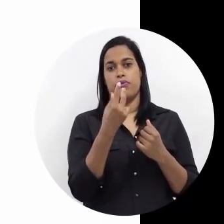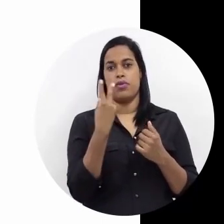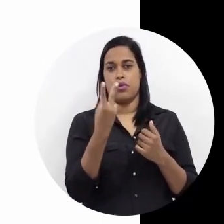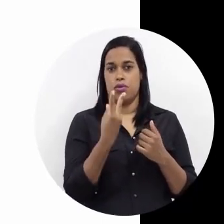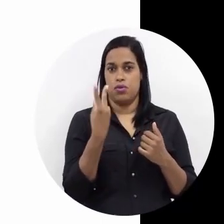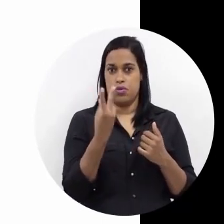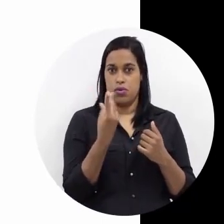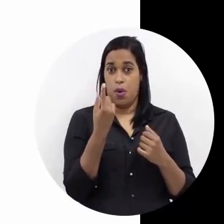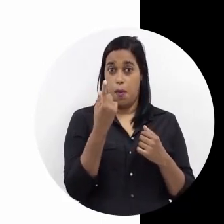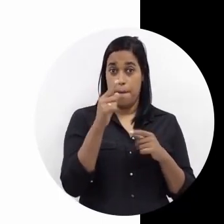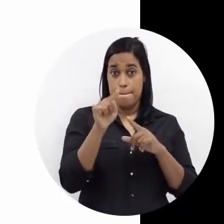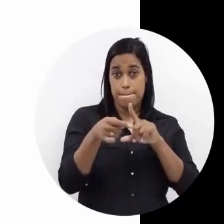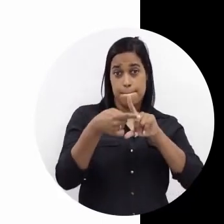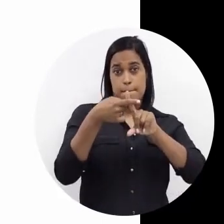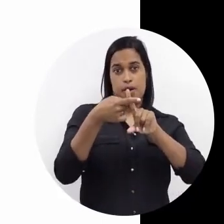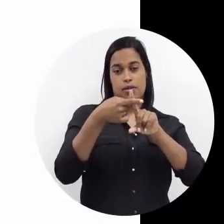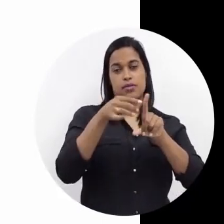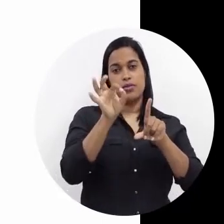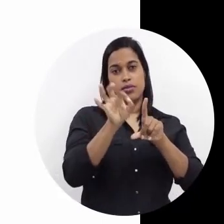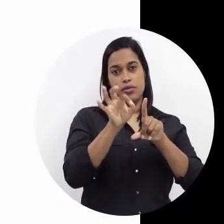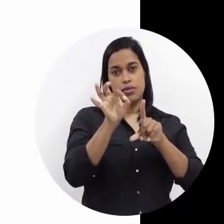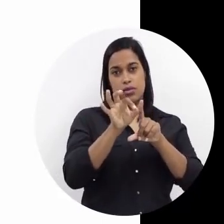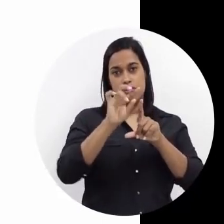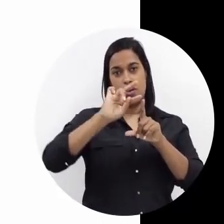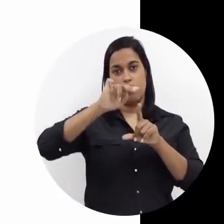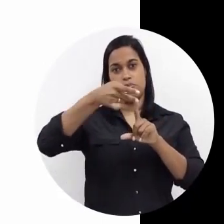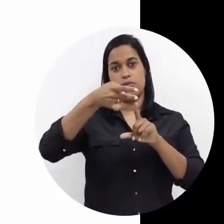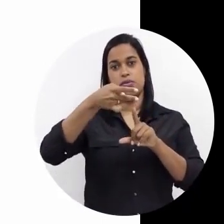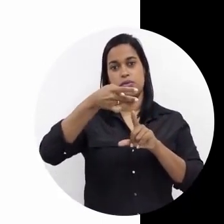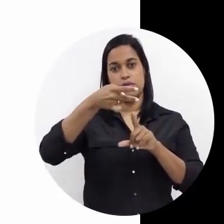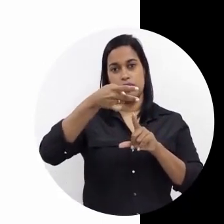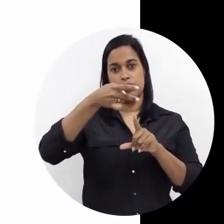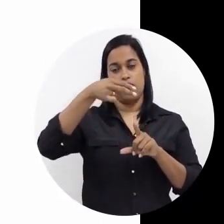1 mais a taxa, que é 0,1, tudo isso elevado a N.